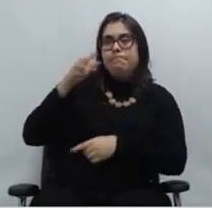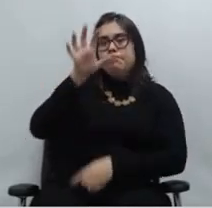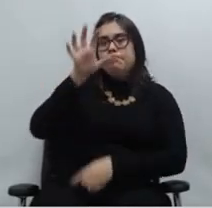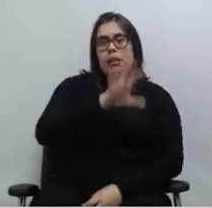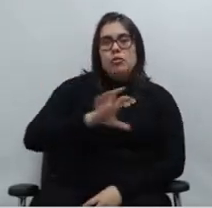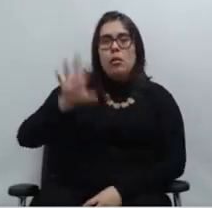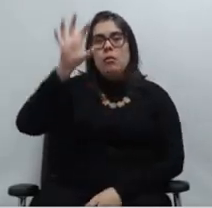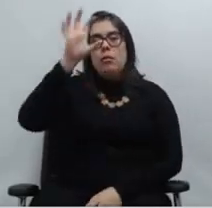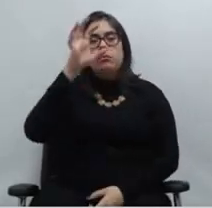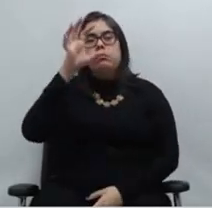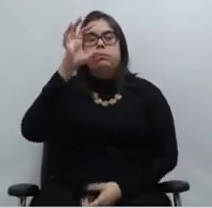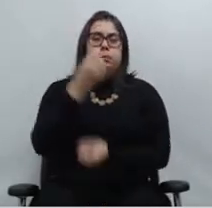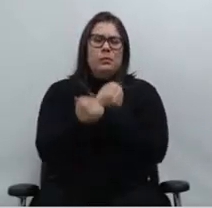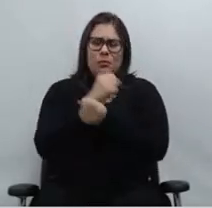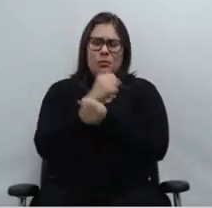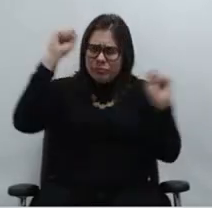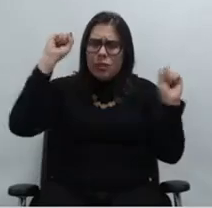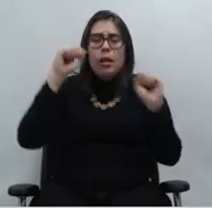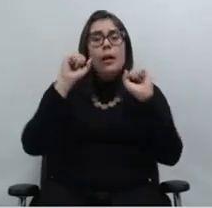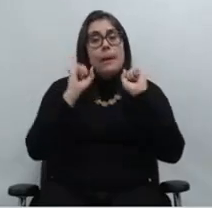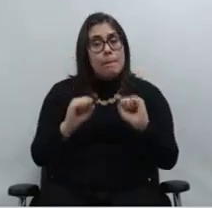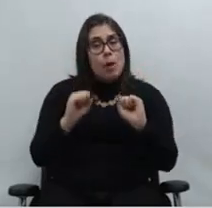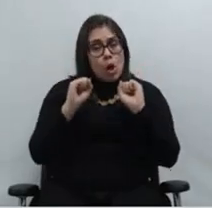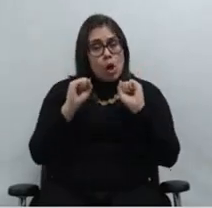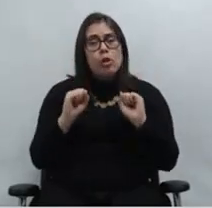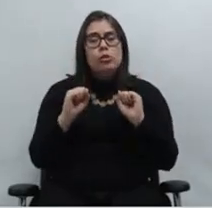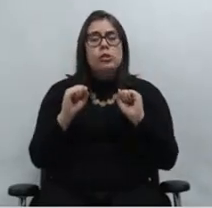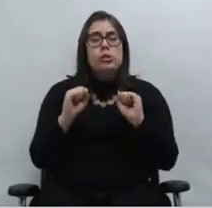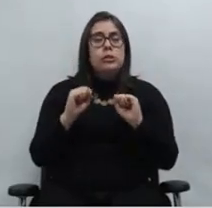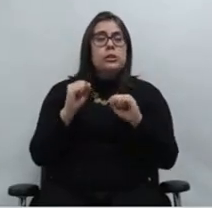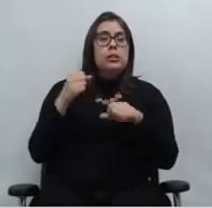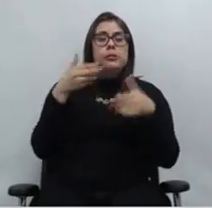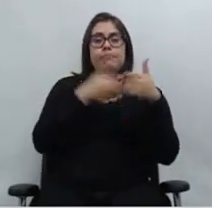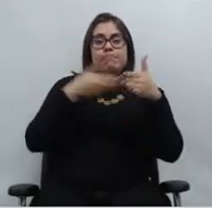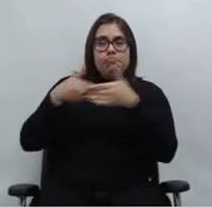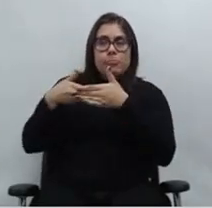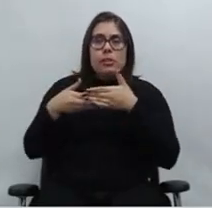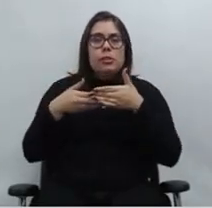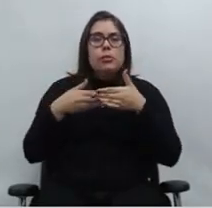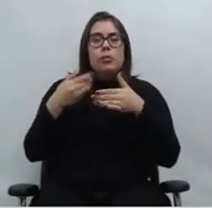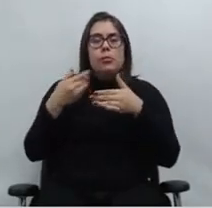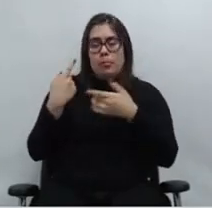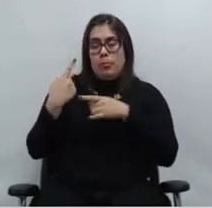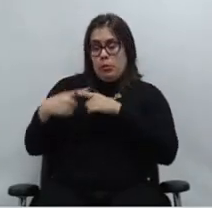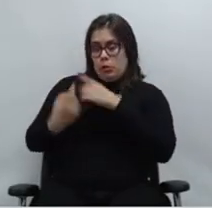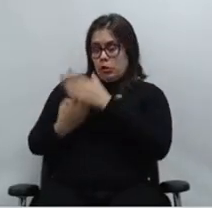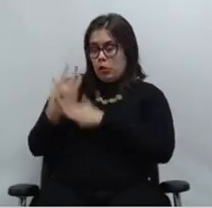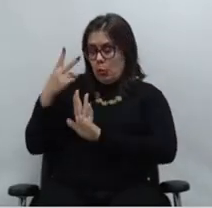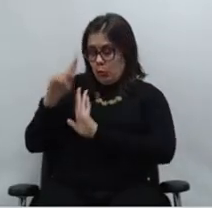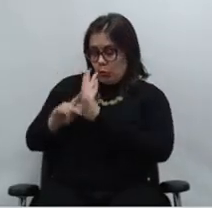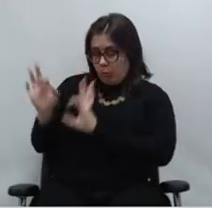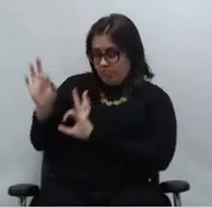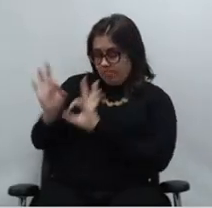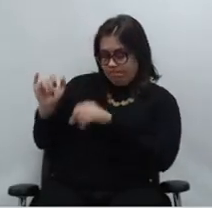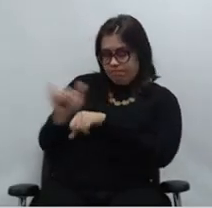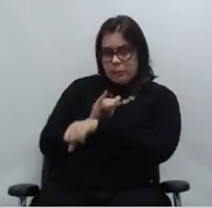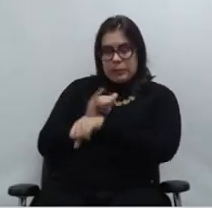muito grandes, isso pode dificultar eventualmente o alcance, então por isso que a ideia de talvez um projeto piloto para que a gente consiga identificar